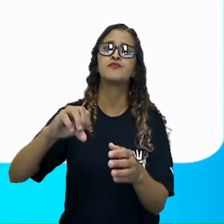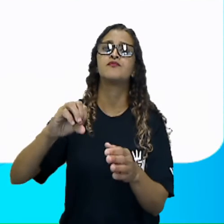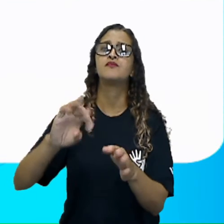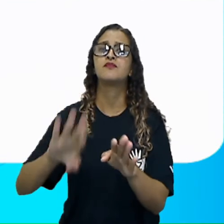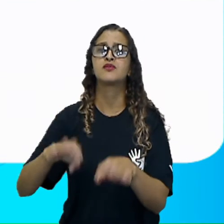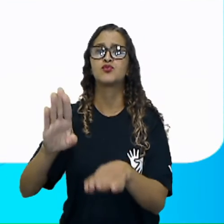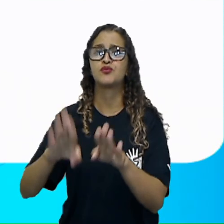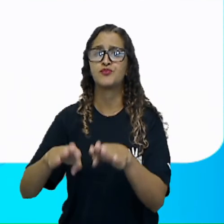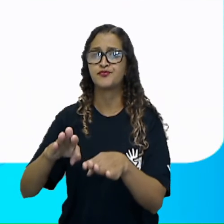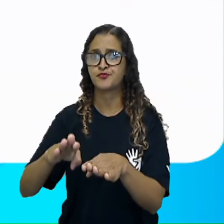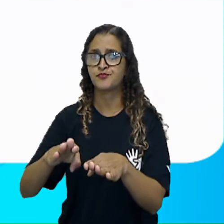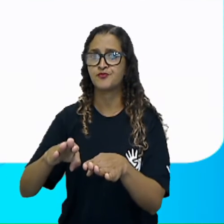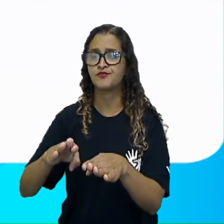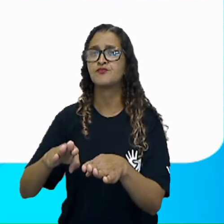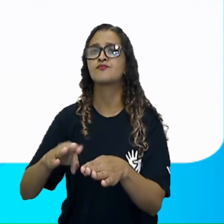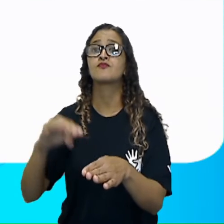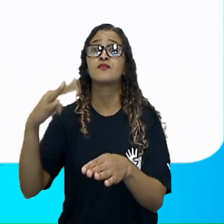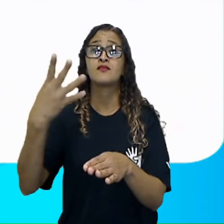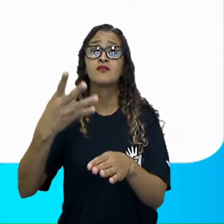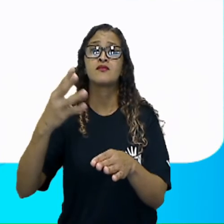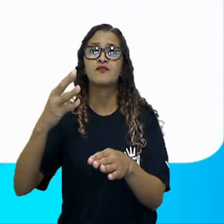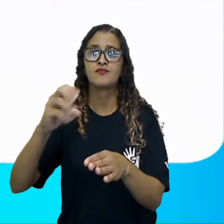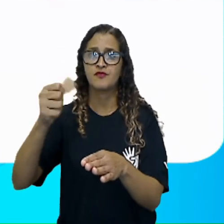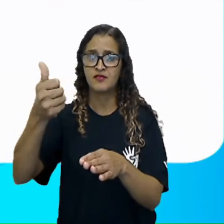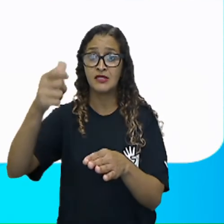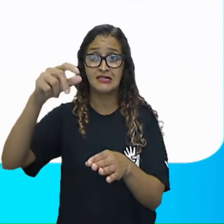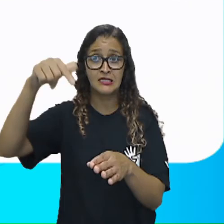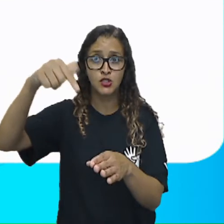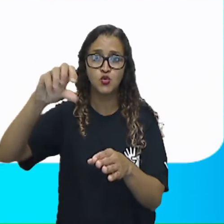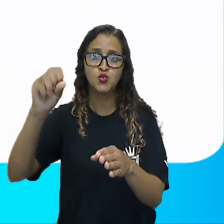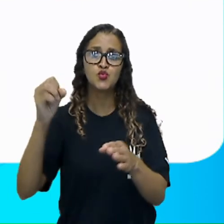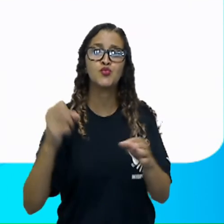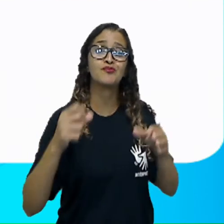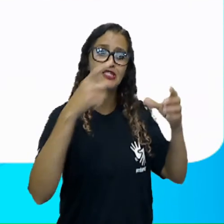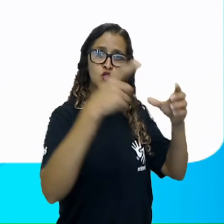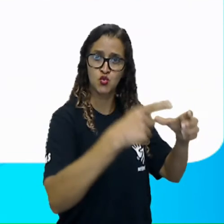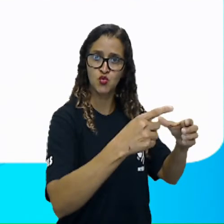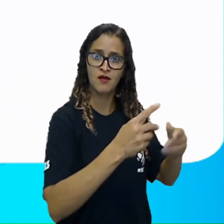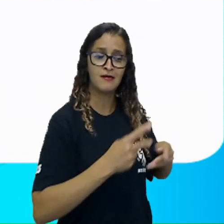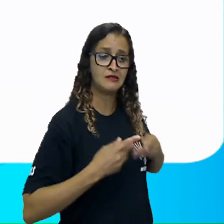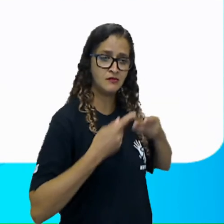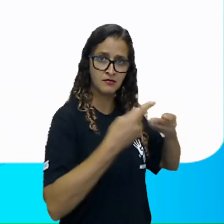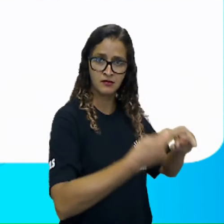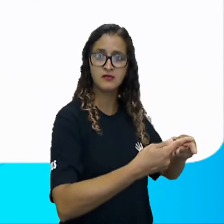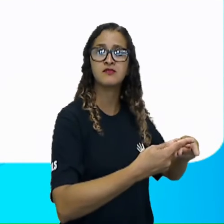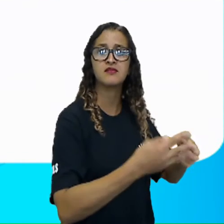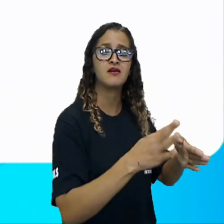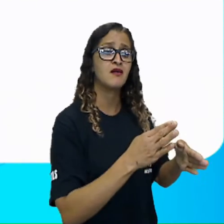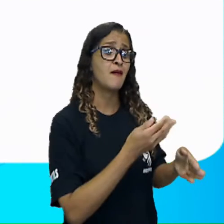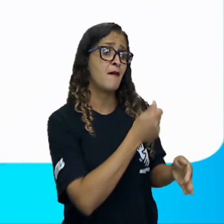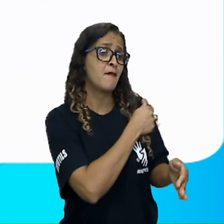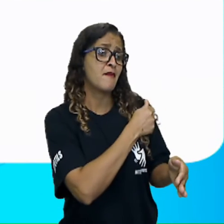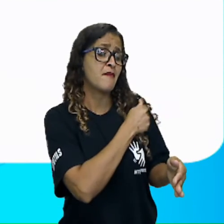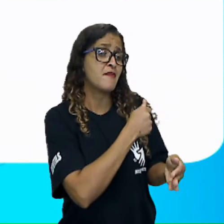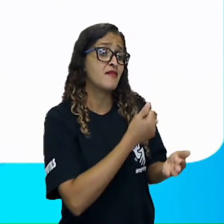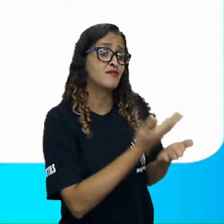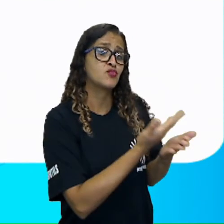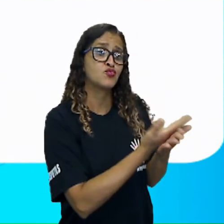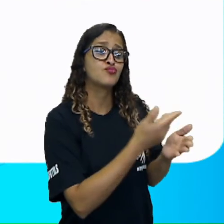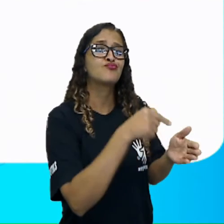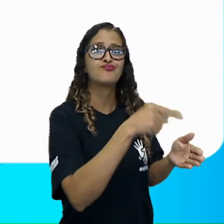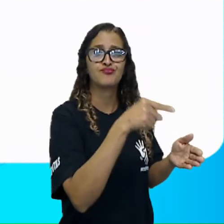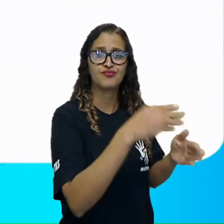E 40% do público era de estudantes. A causa do incêndio